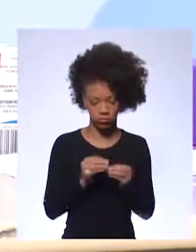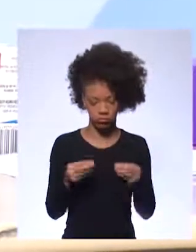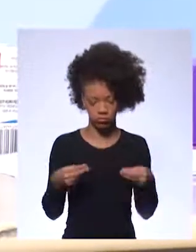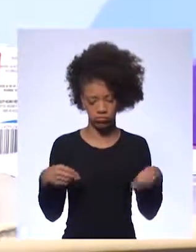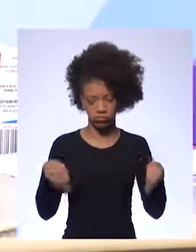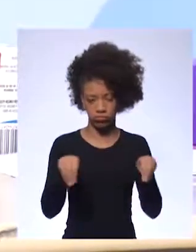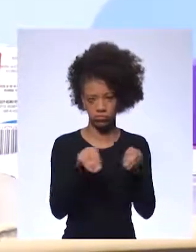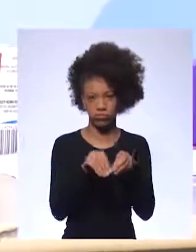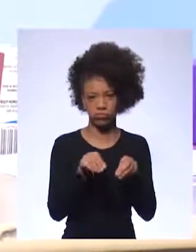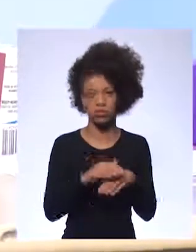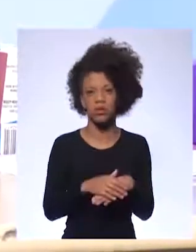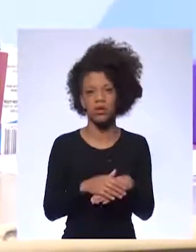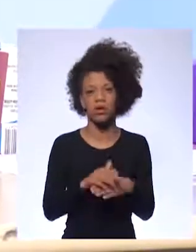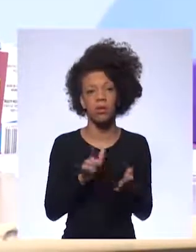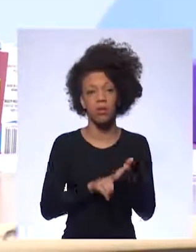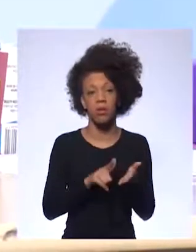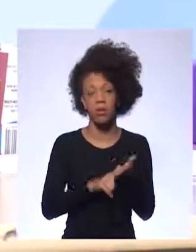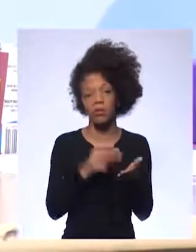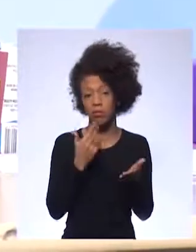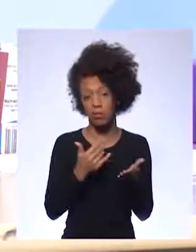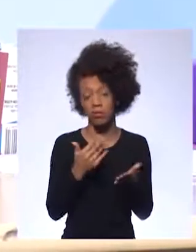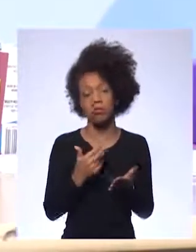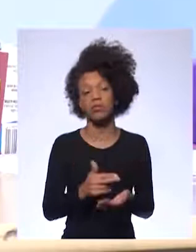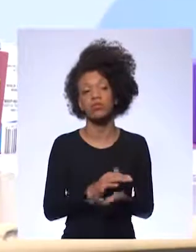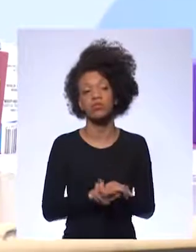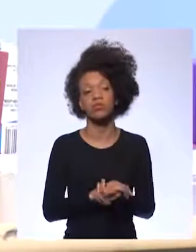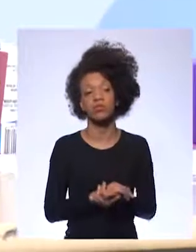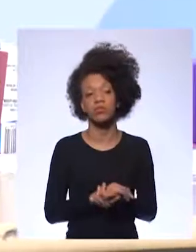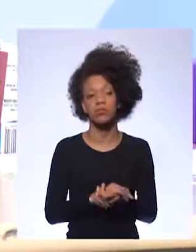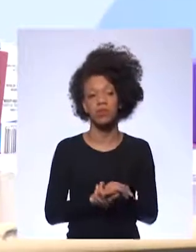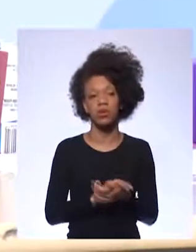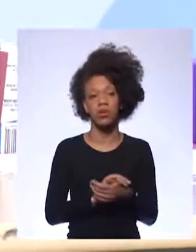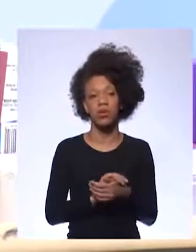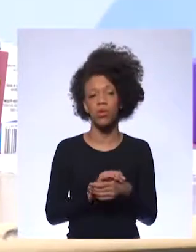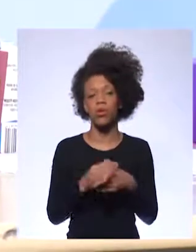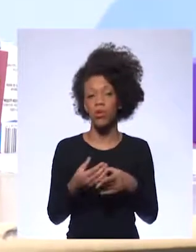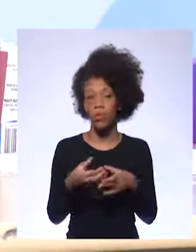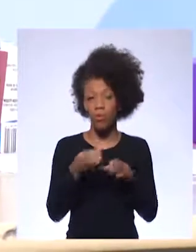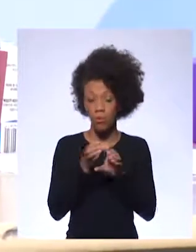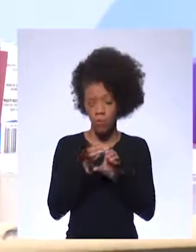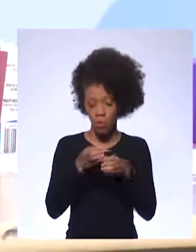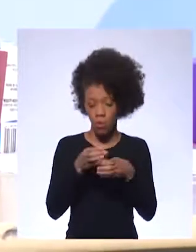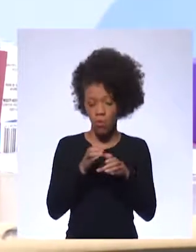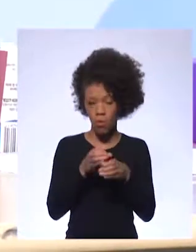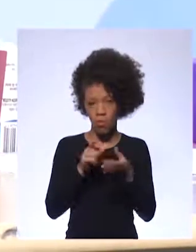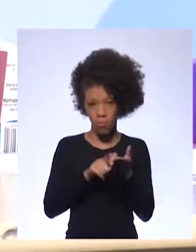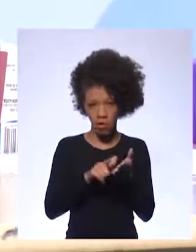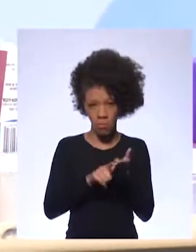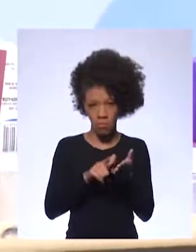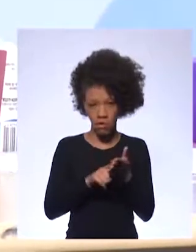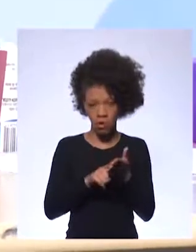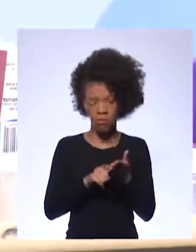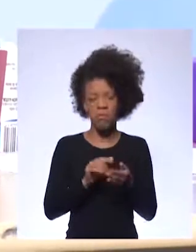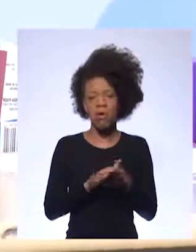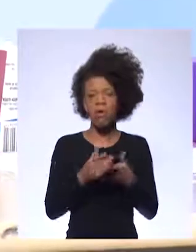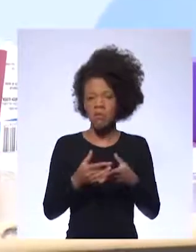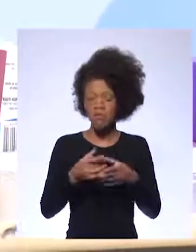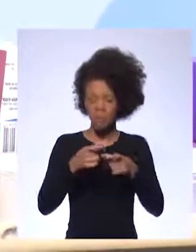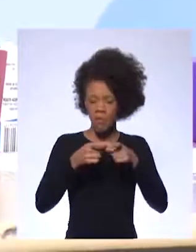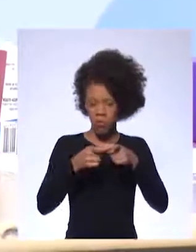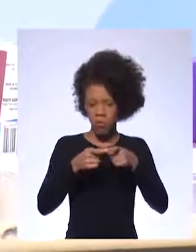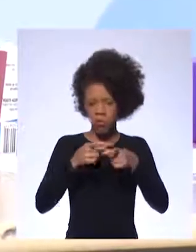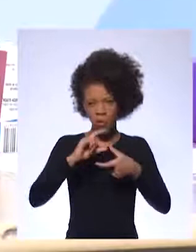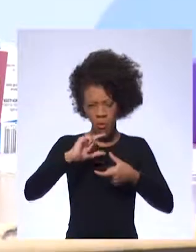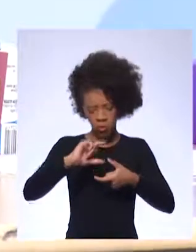que eu já tinha colorido isso aqui ó rolinho de papel higiênico que eu deixei quadrado e o telhadinho também papel